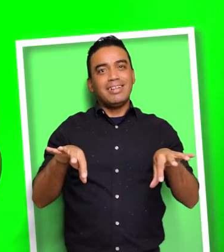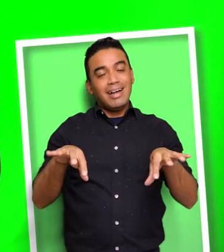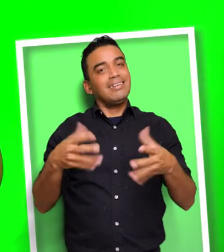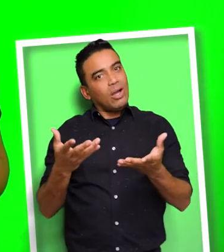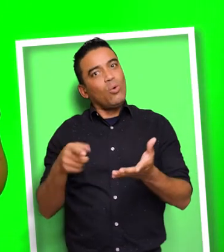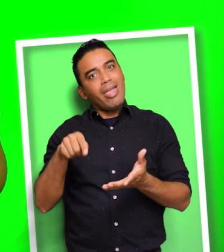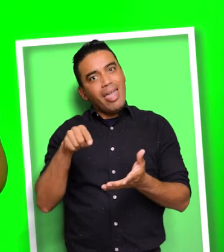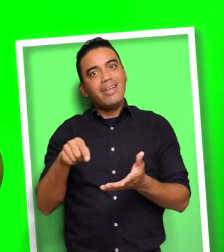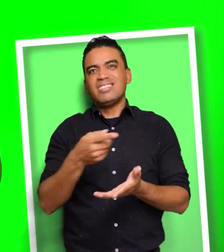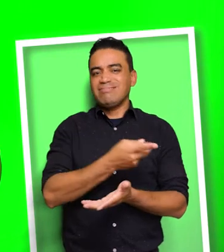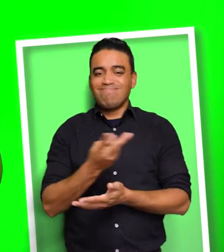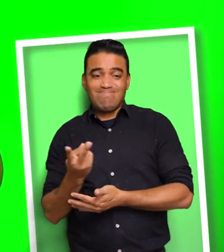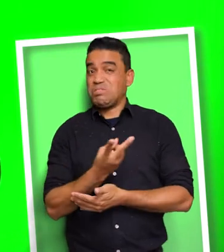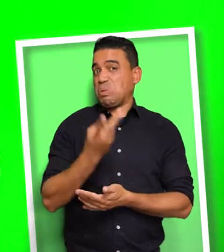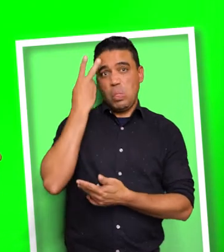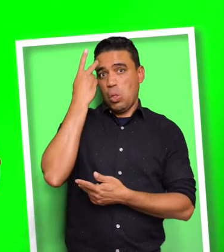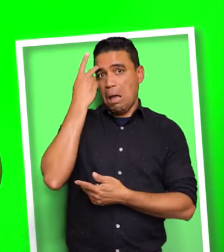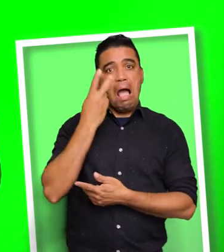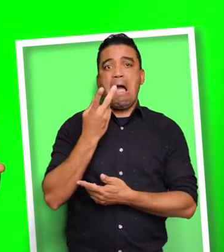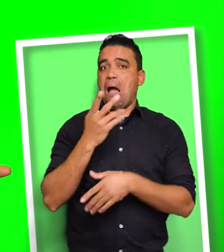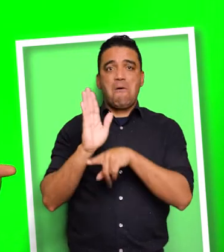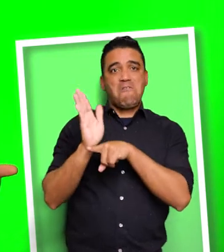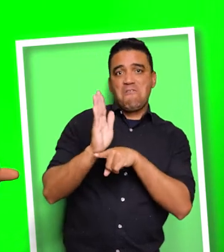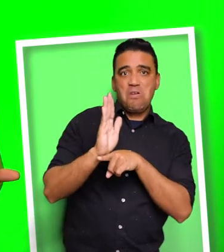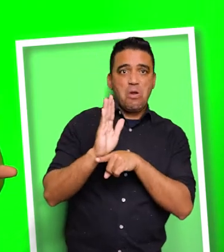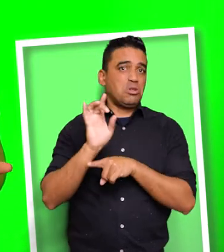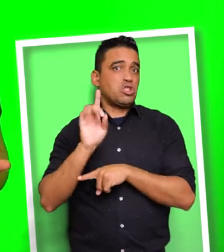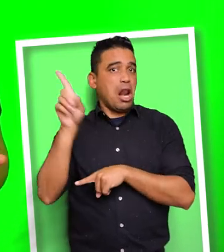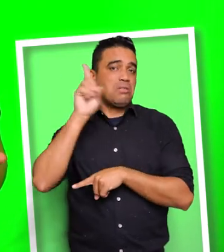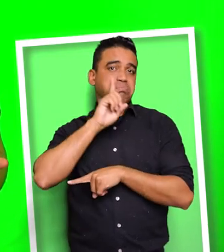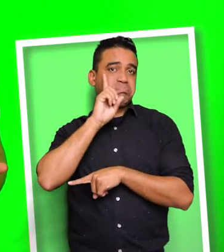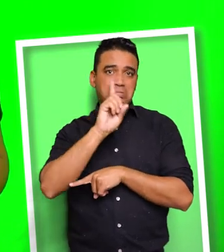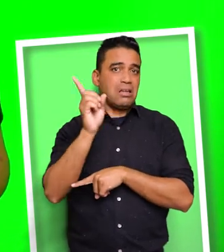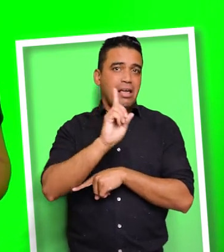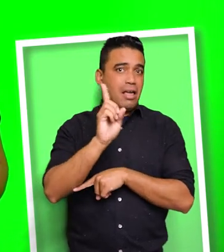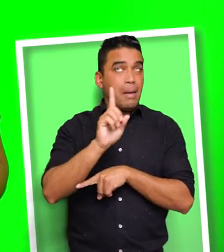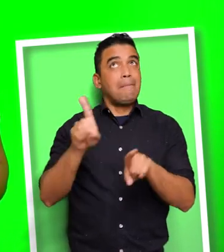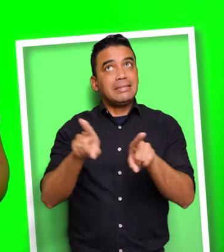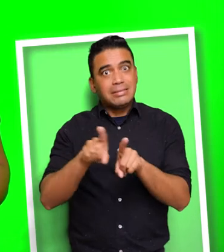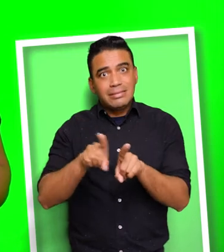virou um mecanismo muito comum em vários musicais, não só da Broadway, mas também